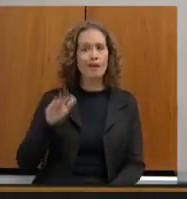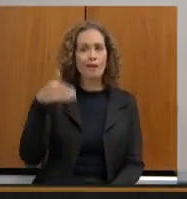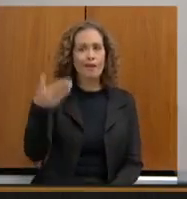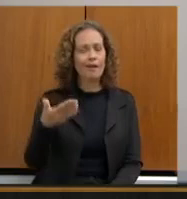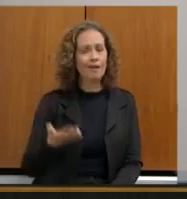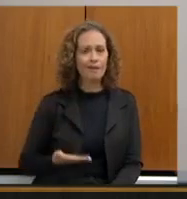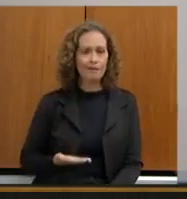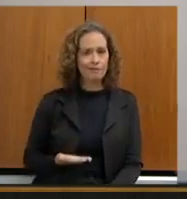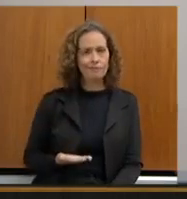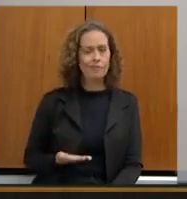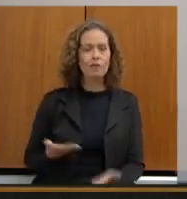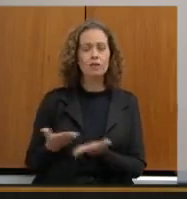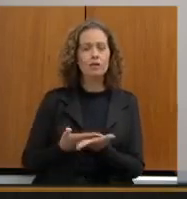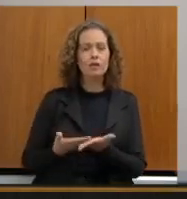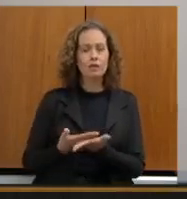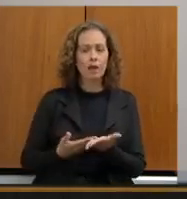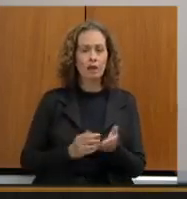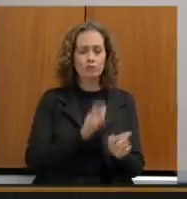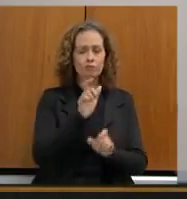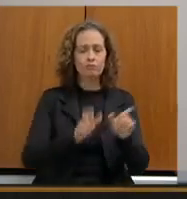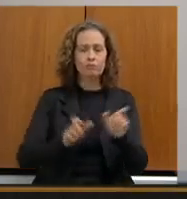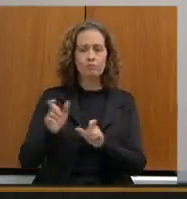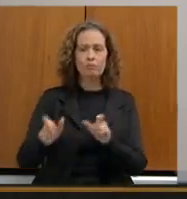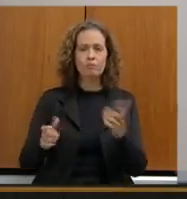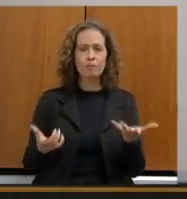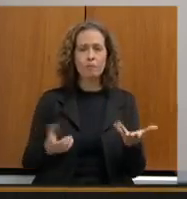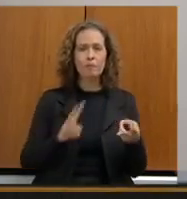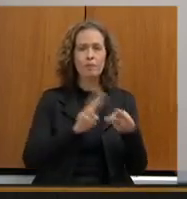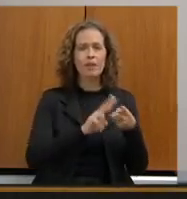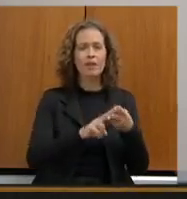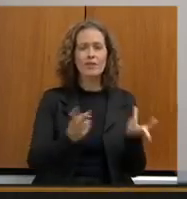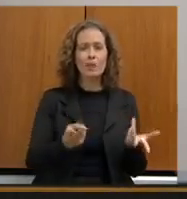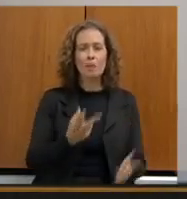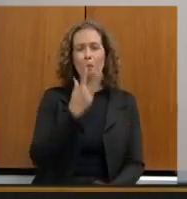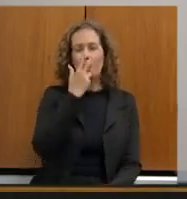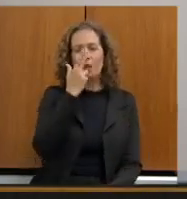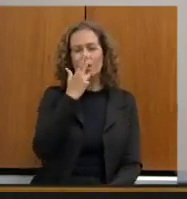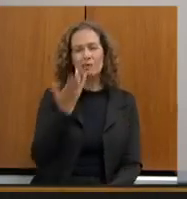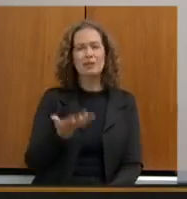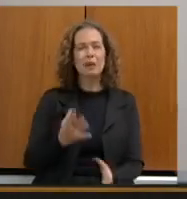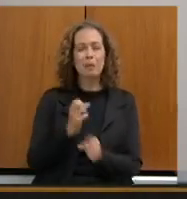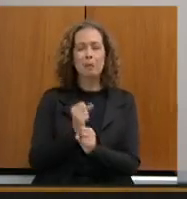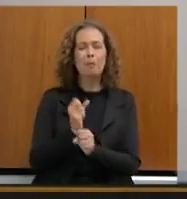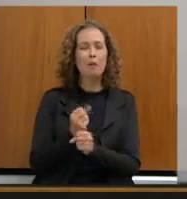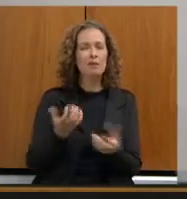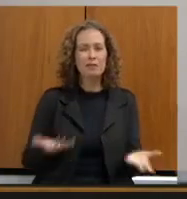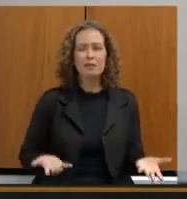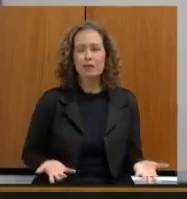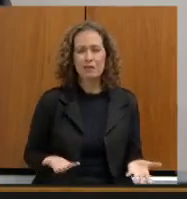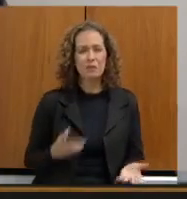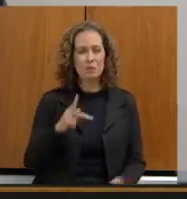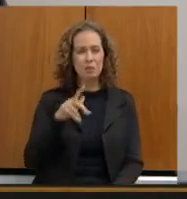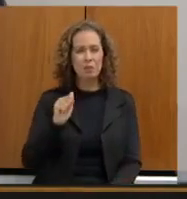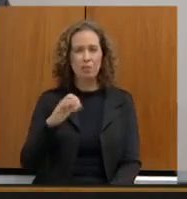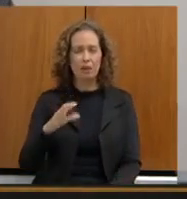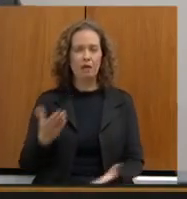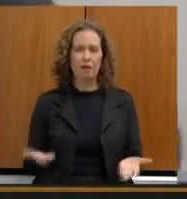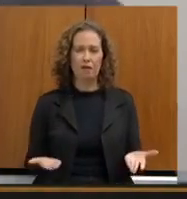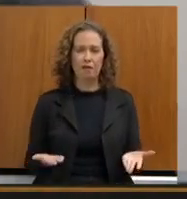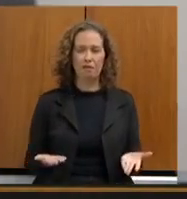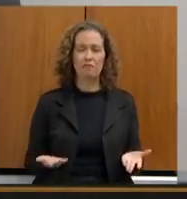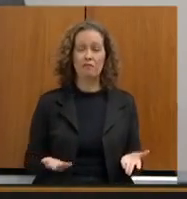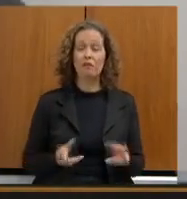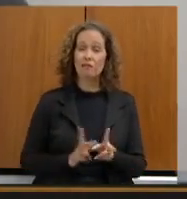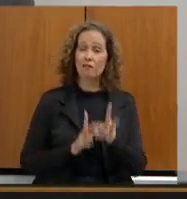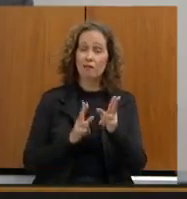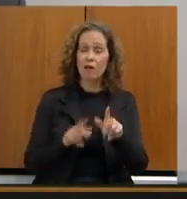ele passou a tratar presos na tá como se fosse padrinho é de presos da apac então é